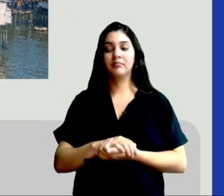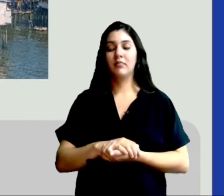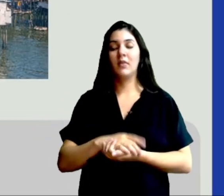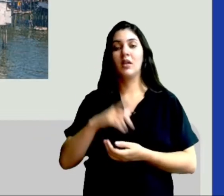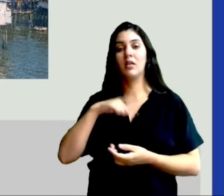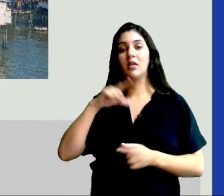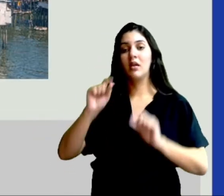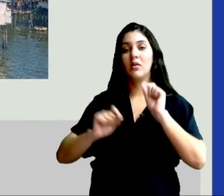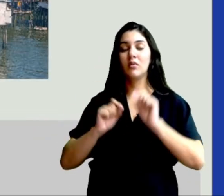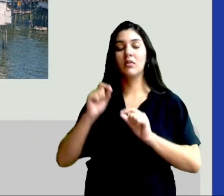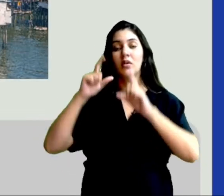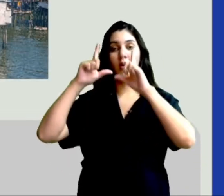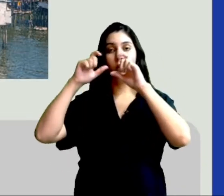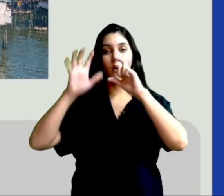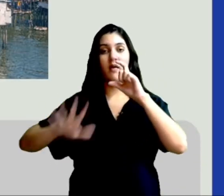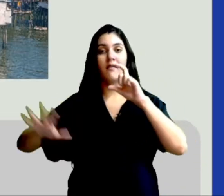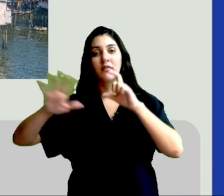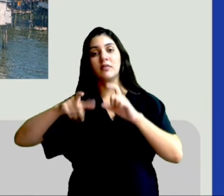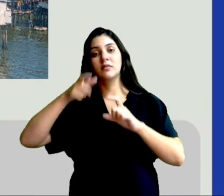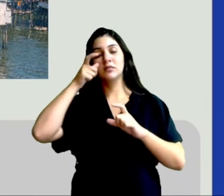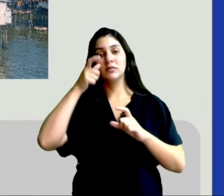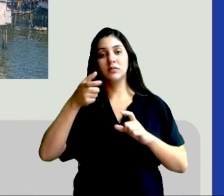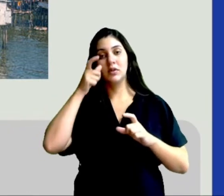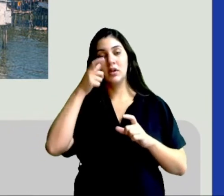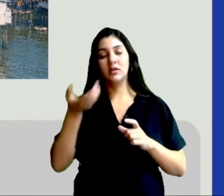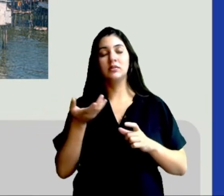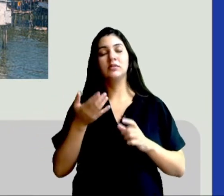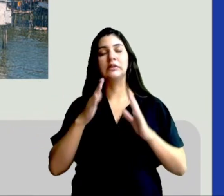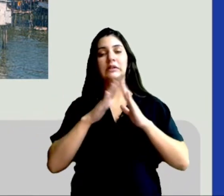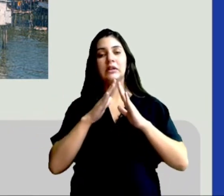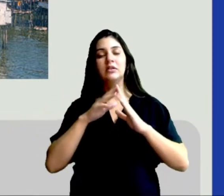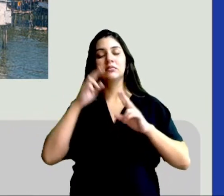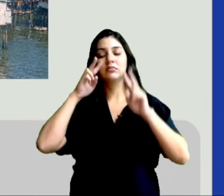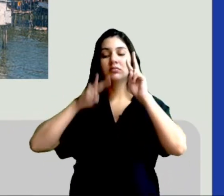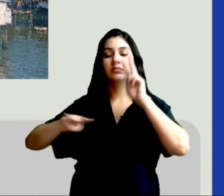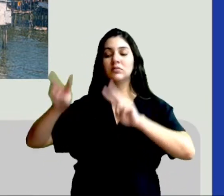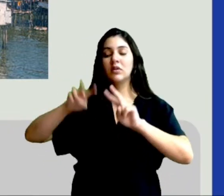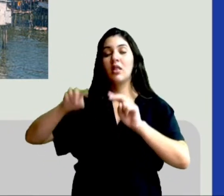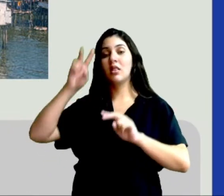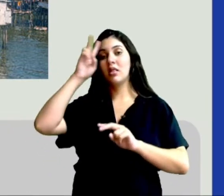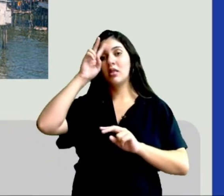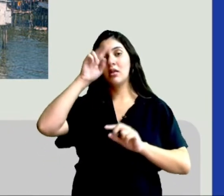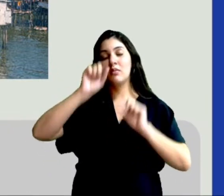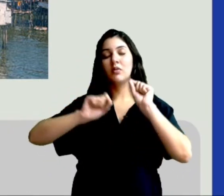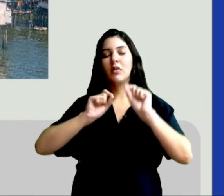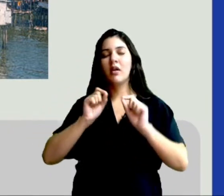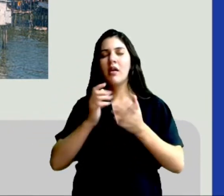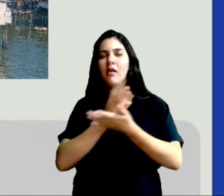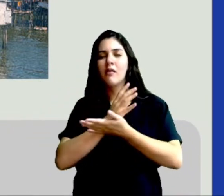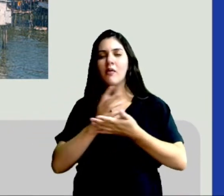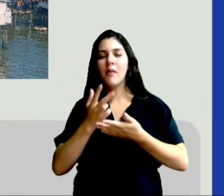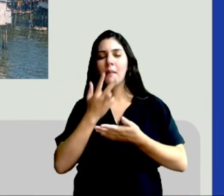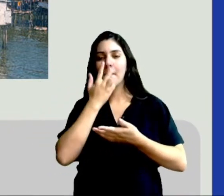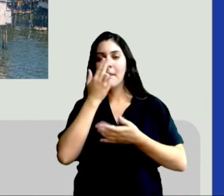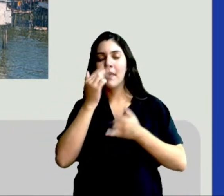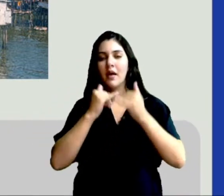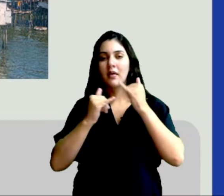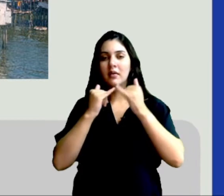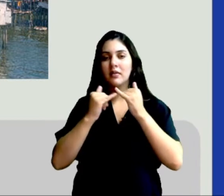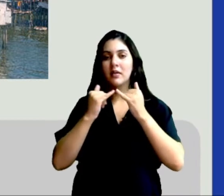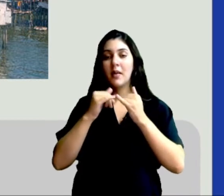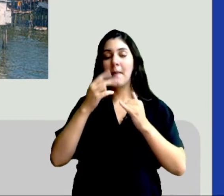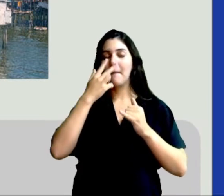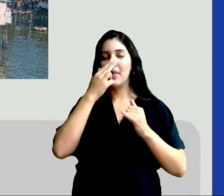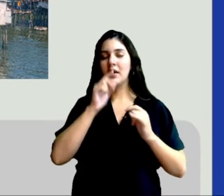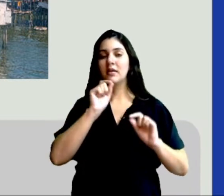Aqui a gente tem uma foto bem interessante, né? Vocês em casa, vocês vão olhando, vocês lembram, vocês já viram algo parecido, né? Parece aquelas palafitas que a